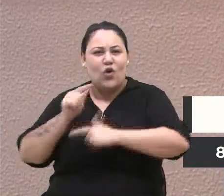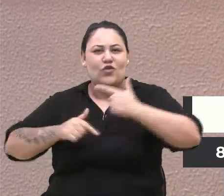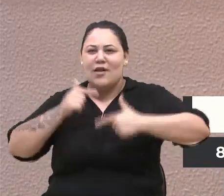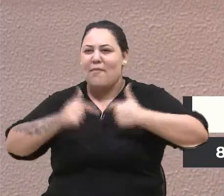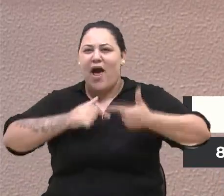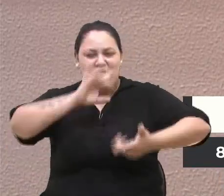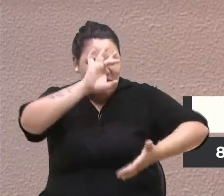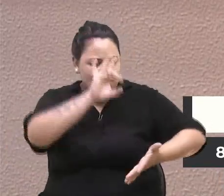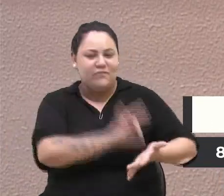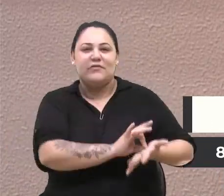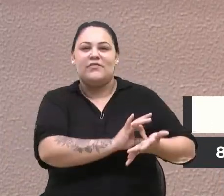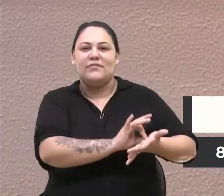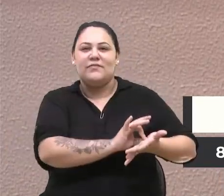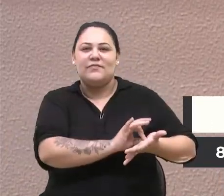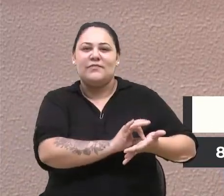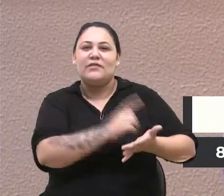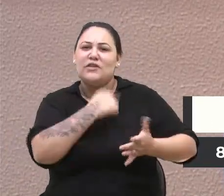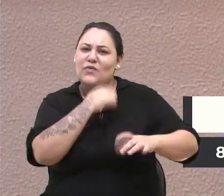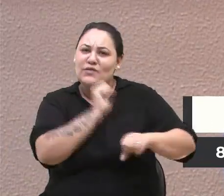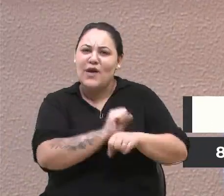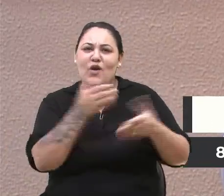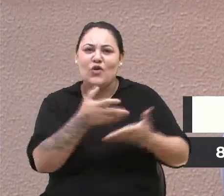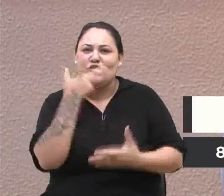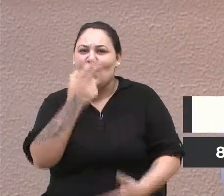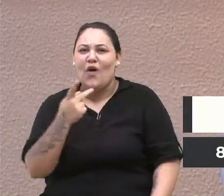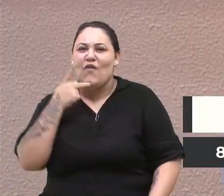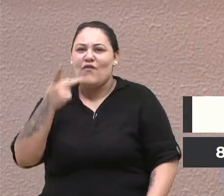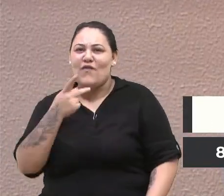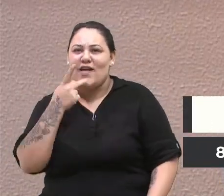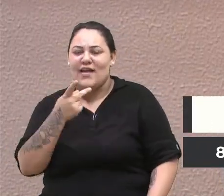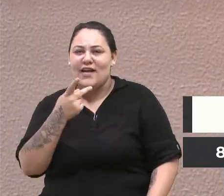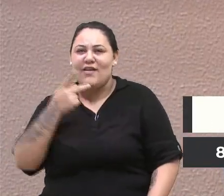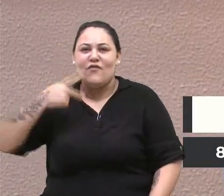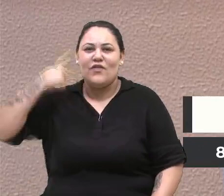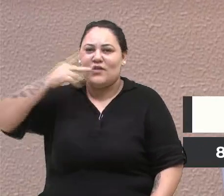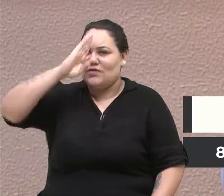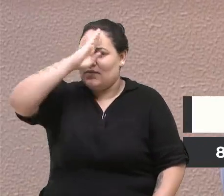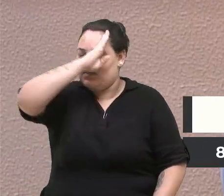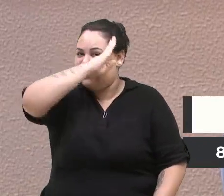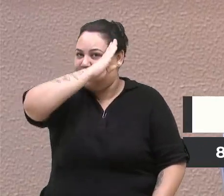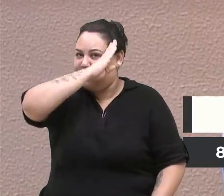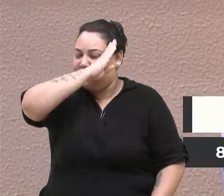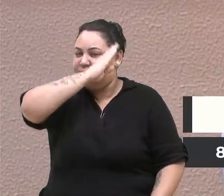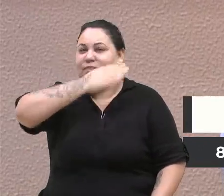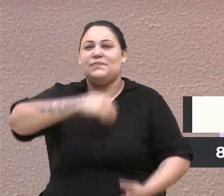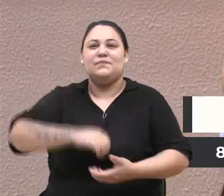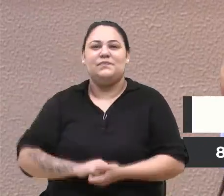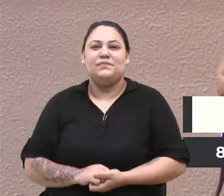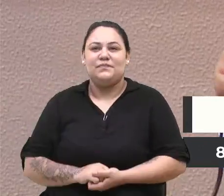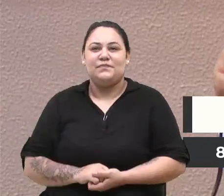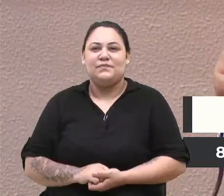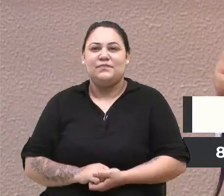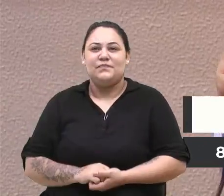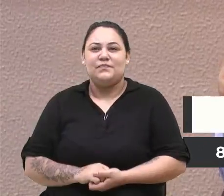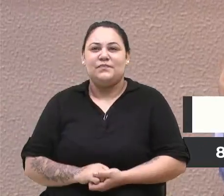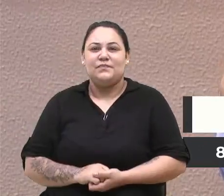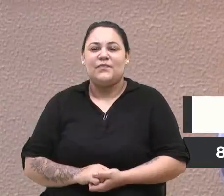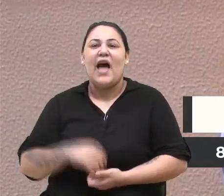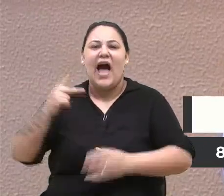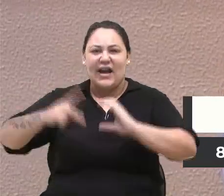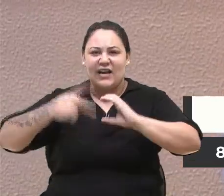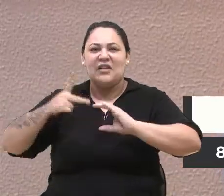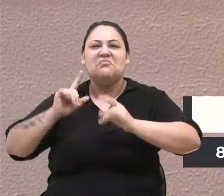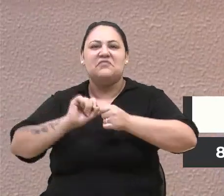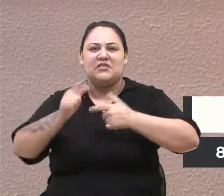hoje, como diz o vereador Bressan, veio dos outros antes, mas a Câmara está fazendo a sua parte. Quando os projetos é